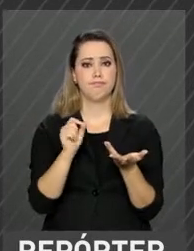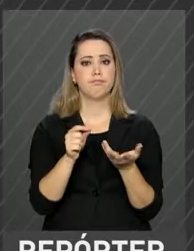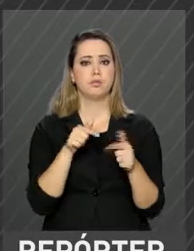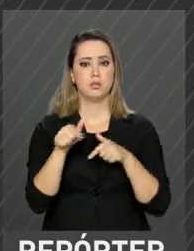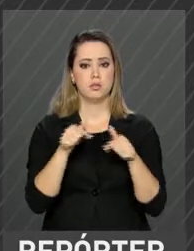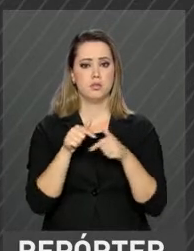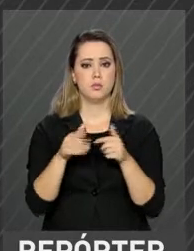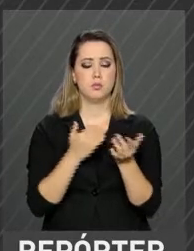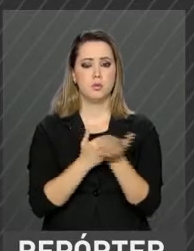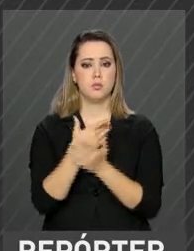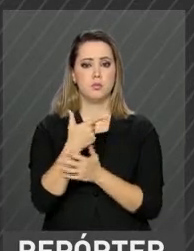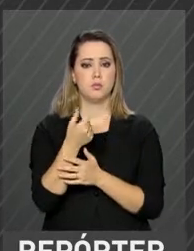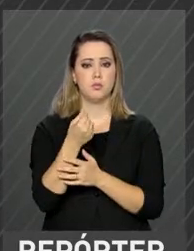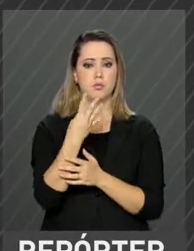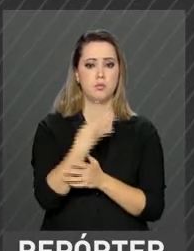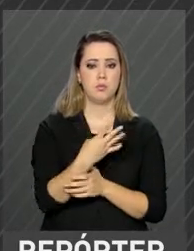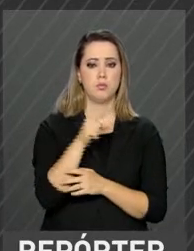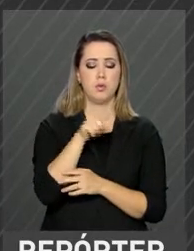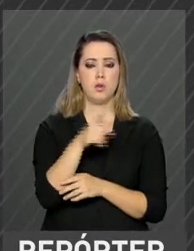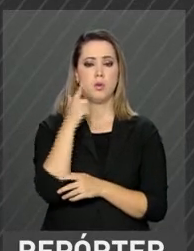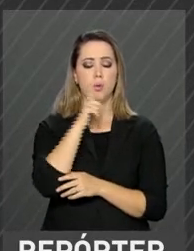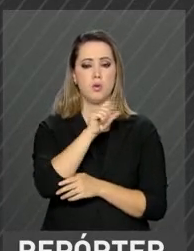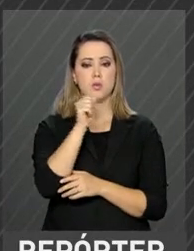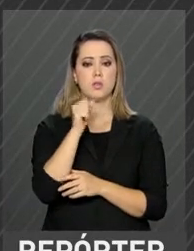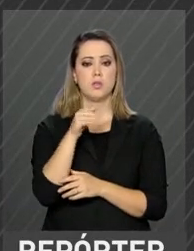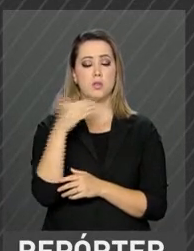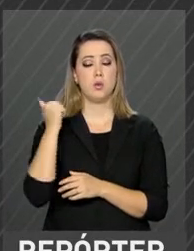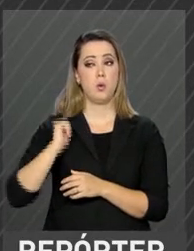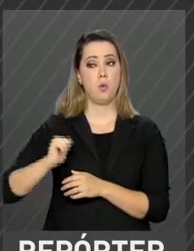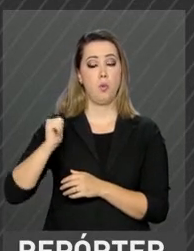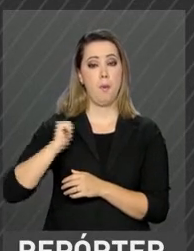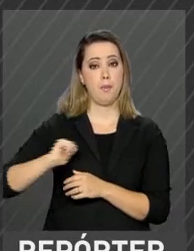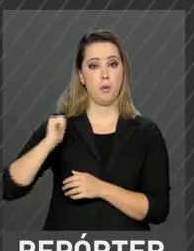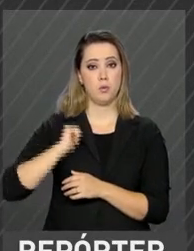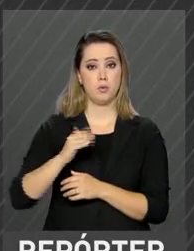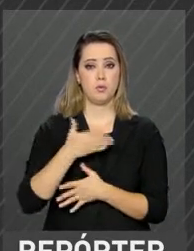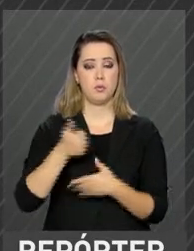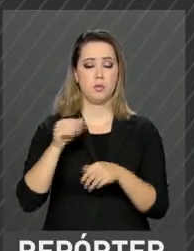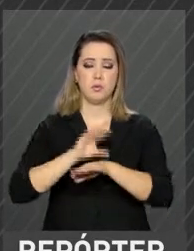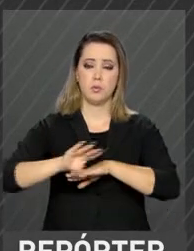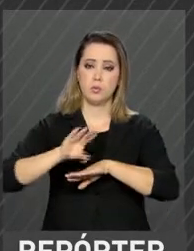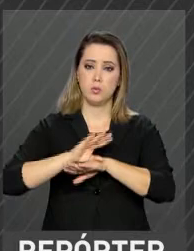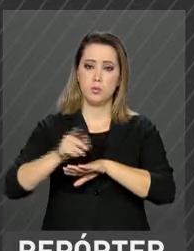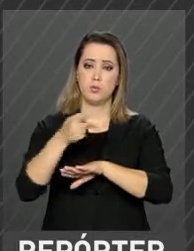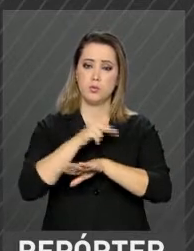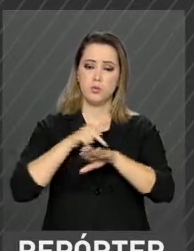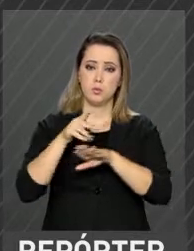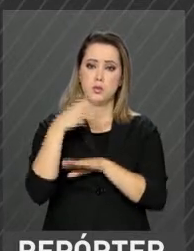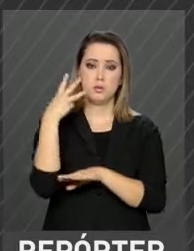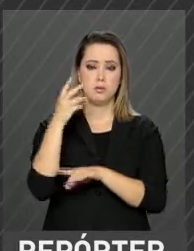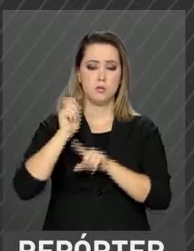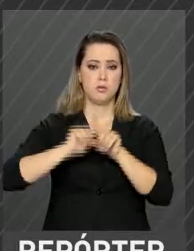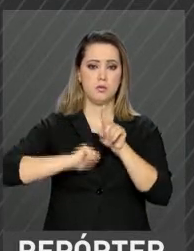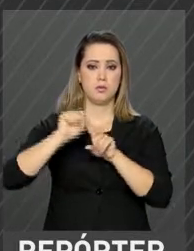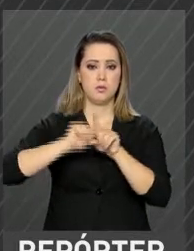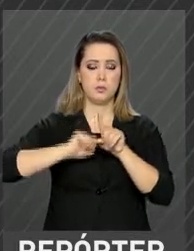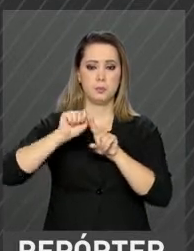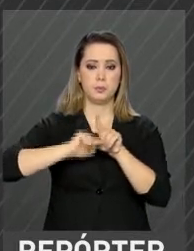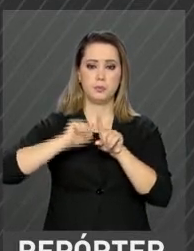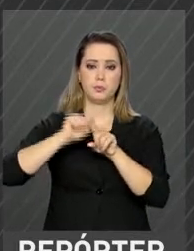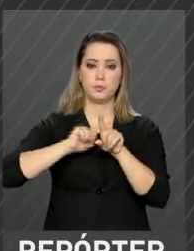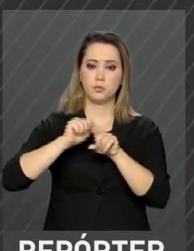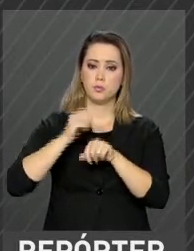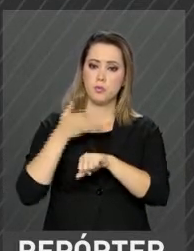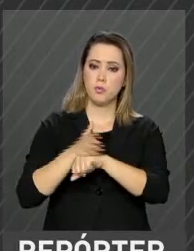ainda era estudante mariana conseguiu uma bolsa para se aperfeiçoar no exterior durante três meses ela participou do programa de